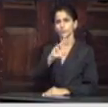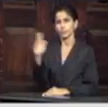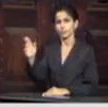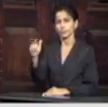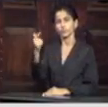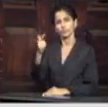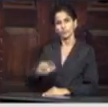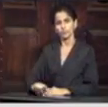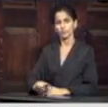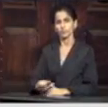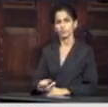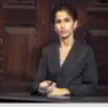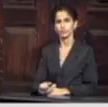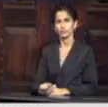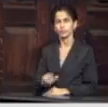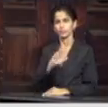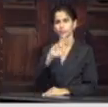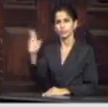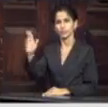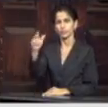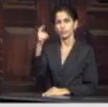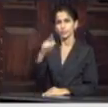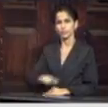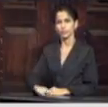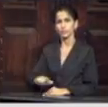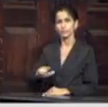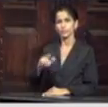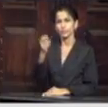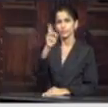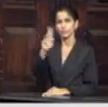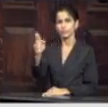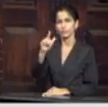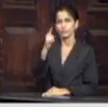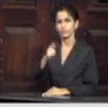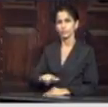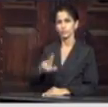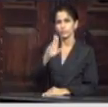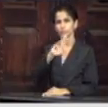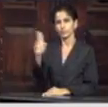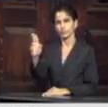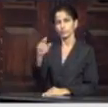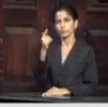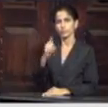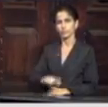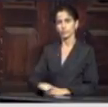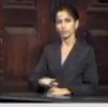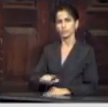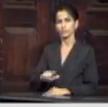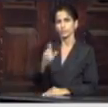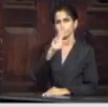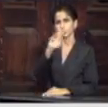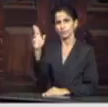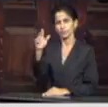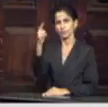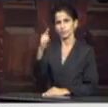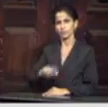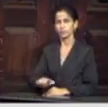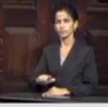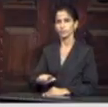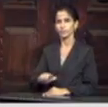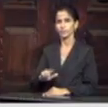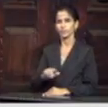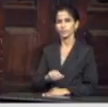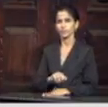Geraldo Moreira, Jorge Felipe Neto, Lucinha, Luiz Martins, Márcia